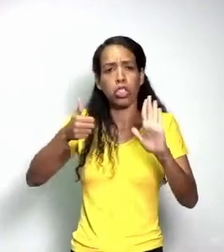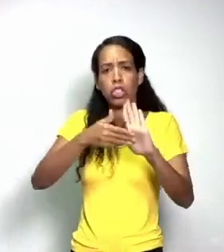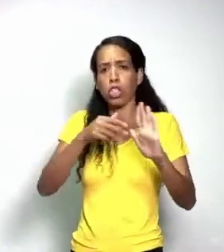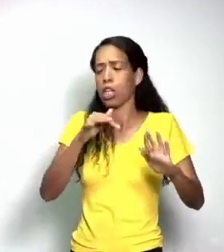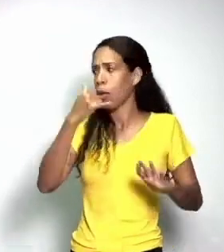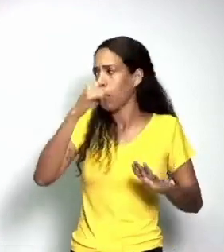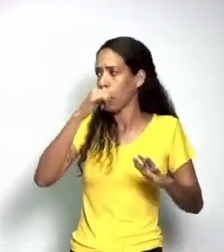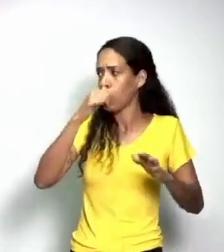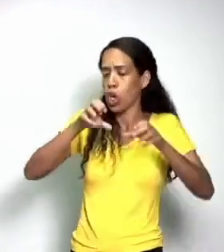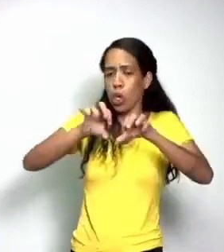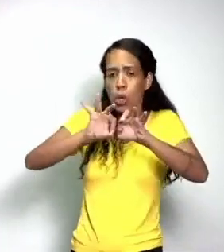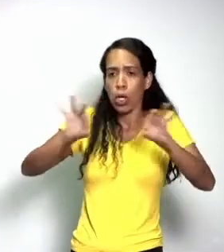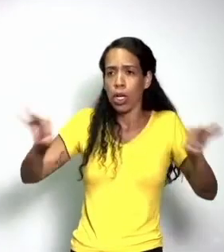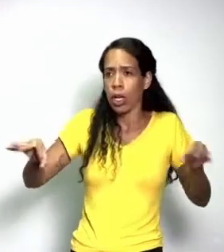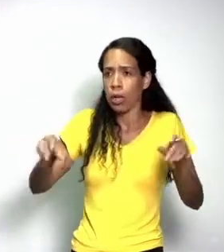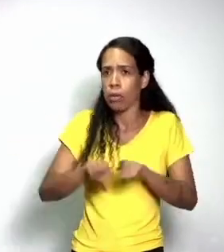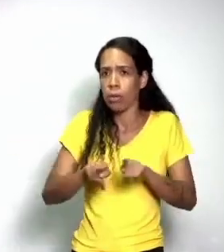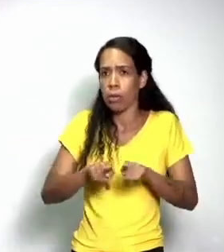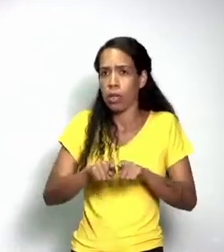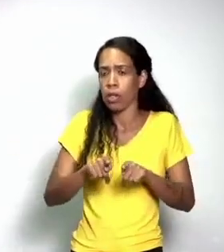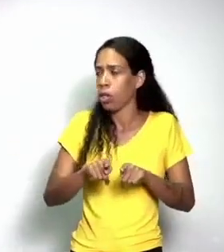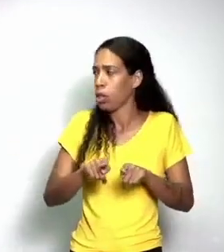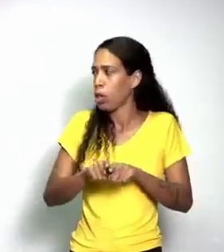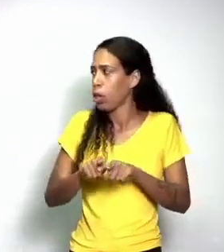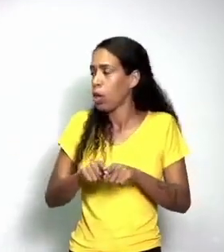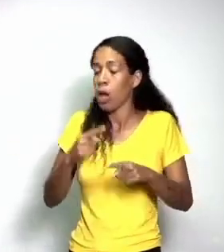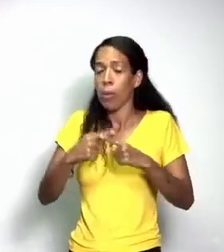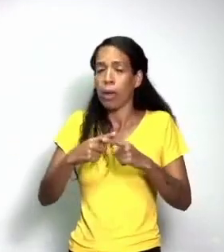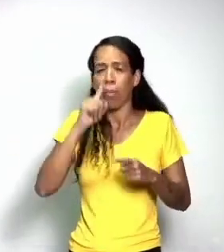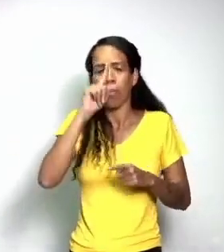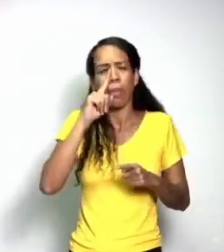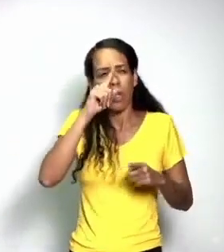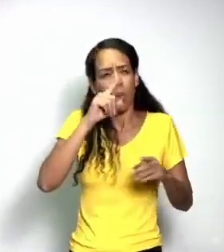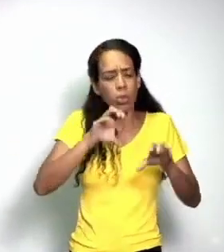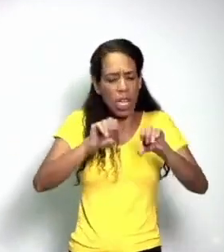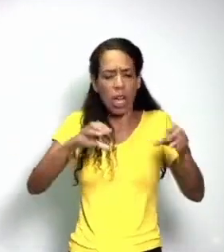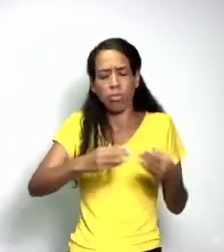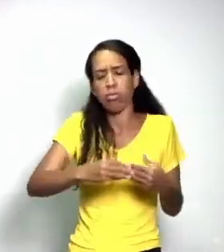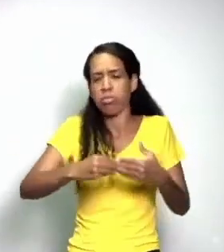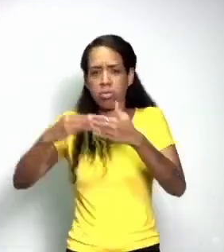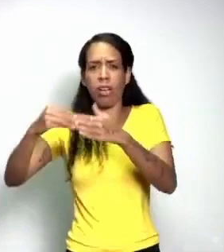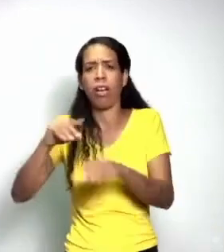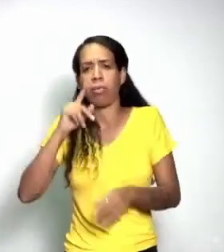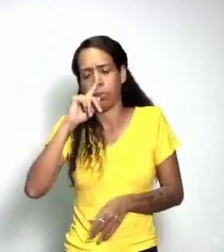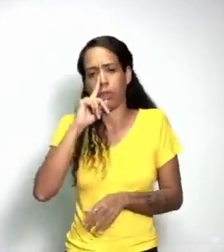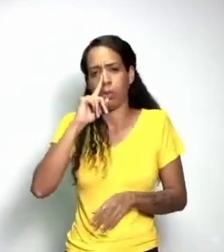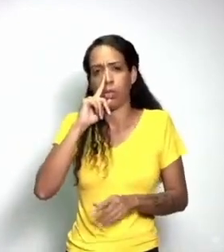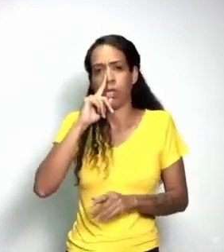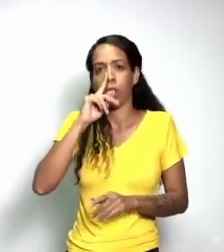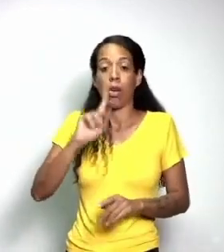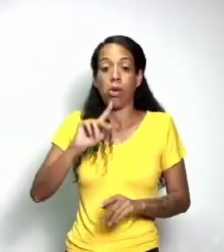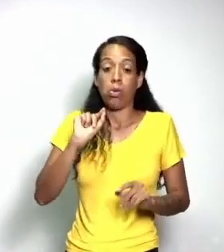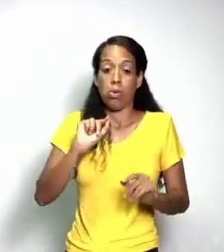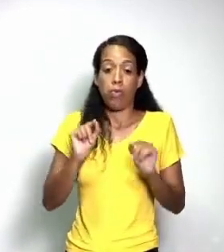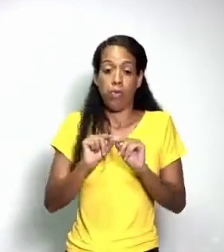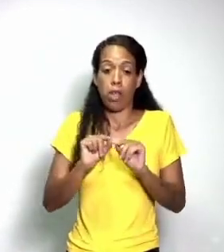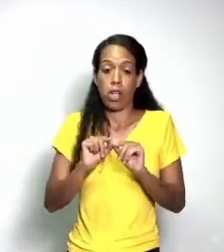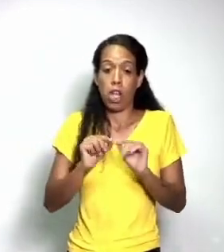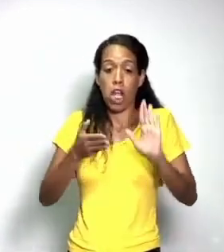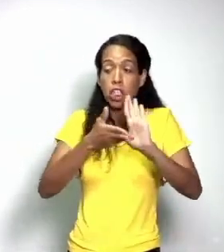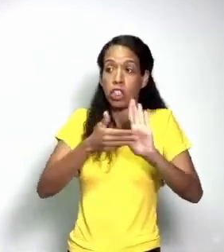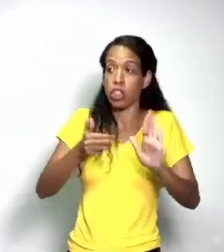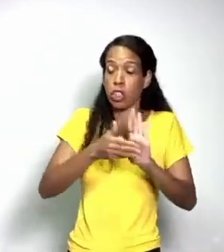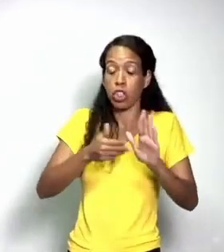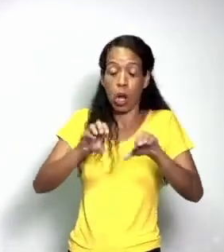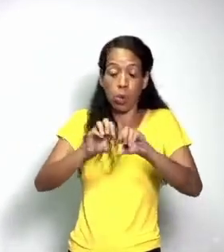os cabos, porque transporte de equipamento com cabo, geralmente, a gente corre risco também de danificar. Então, é as primeiras coisas. Os primeiros passos é tirar